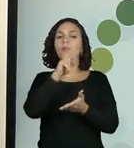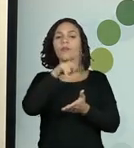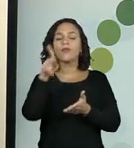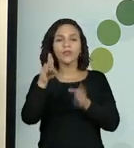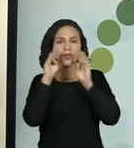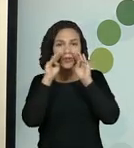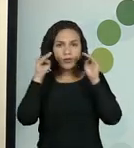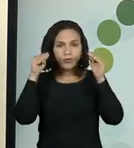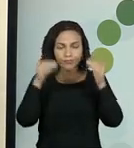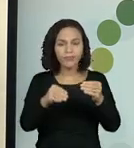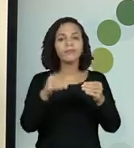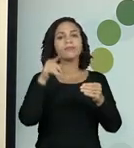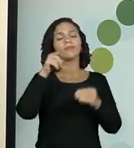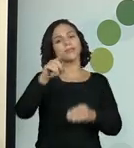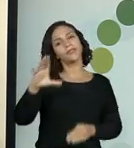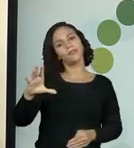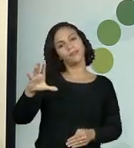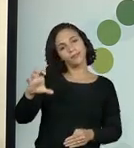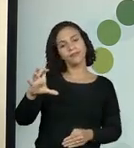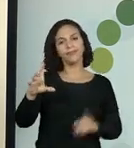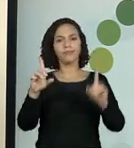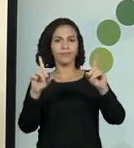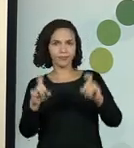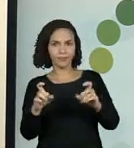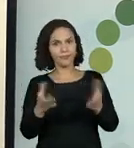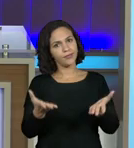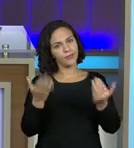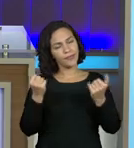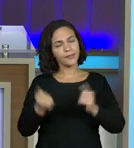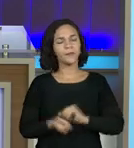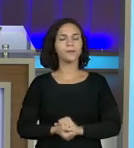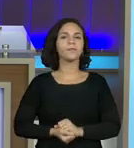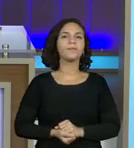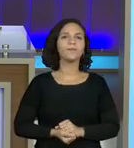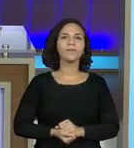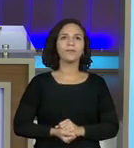o print, hein, galera? É importante para vocês também. Vamos lá?